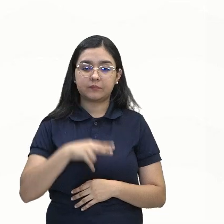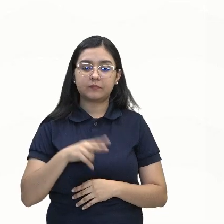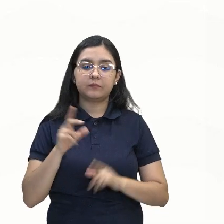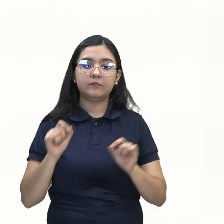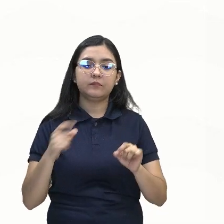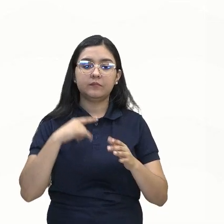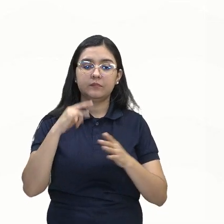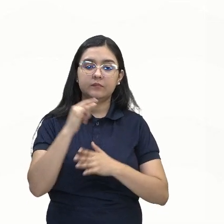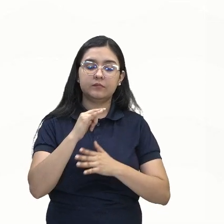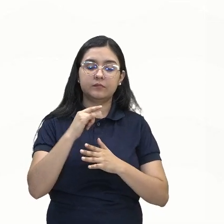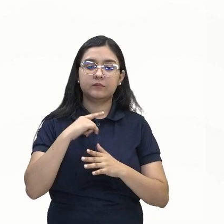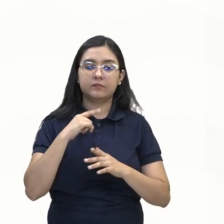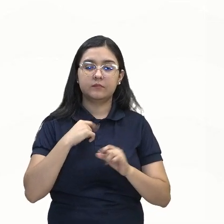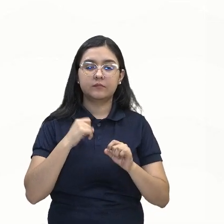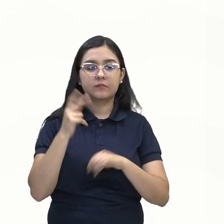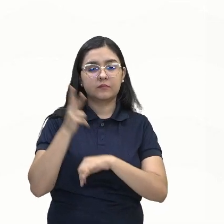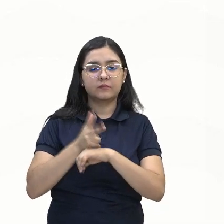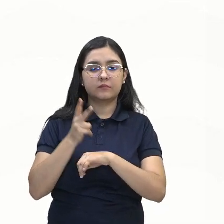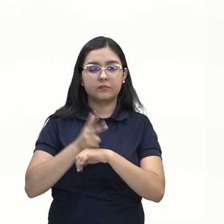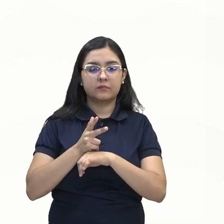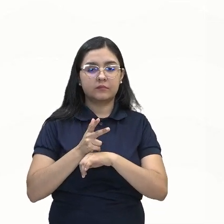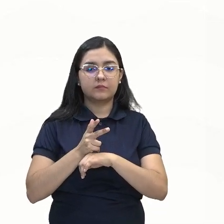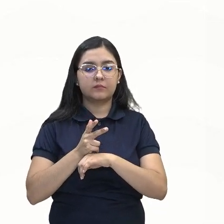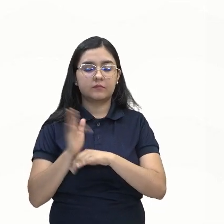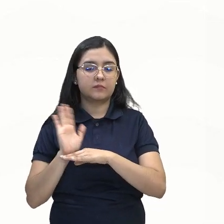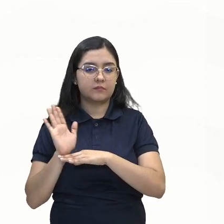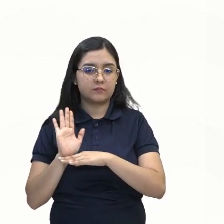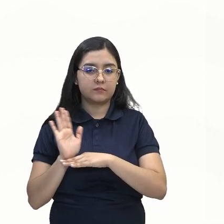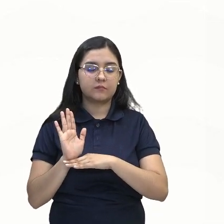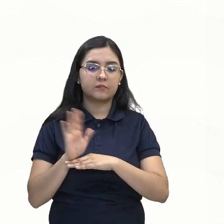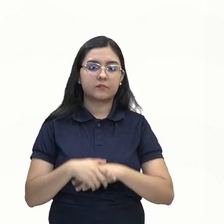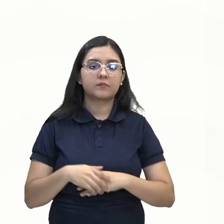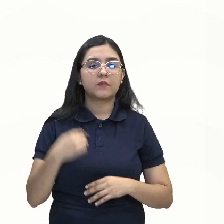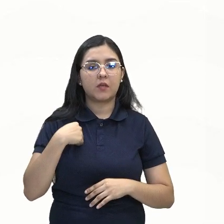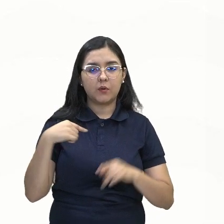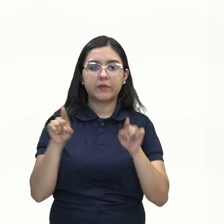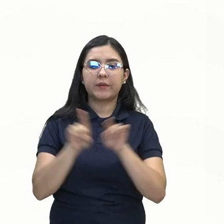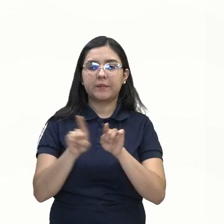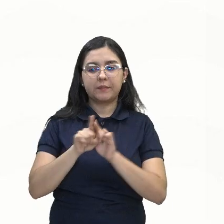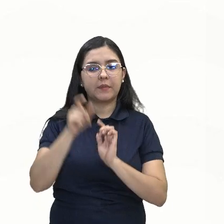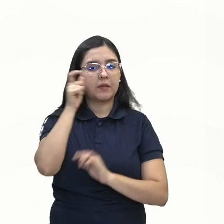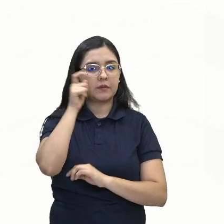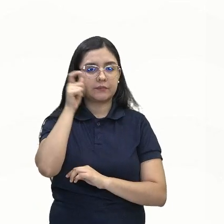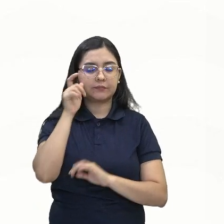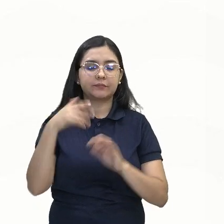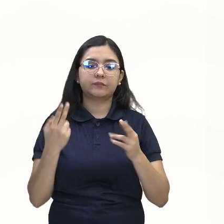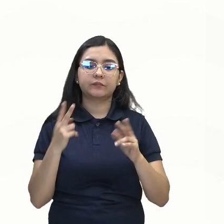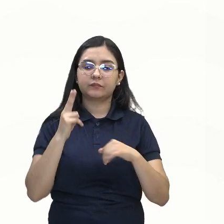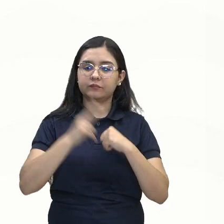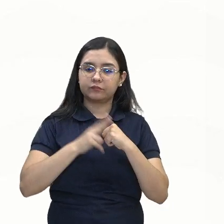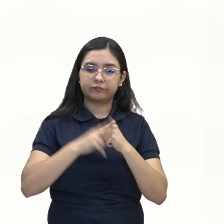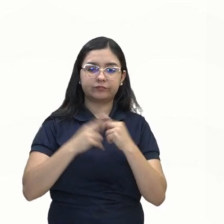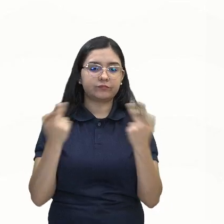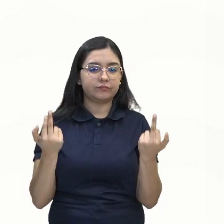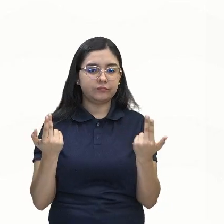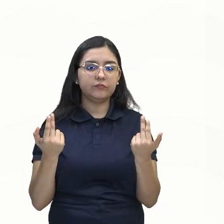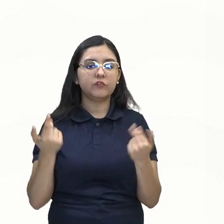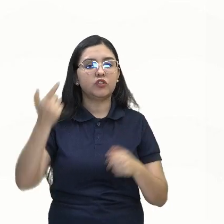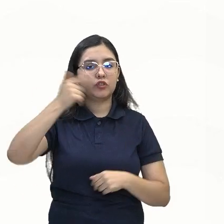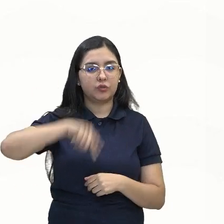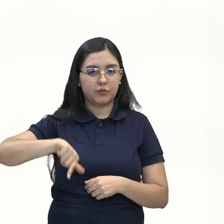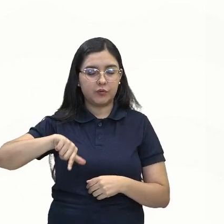este documentário. So have I. Eu também vi, né? Então, olha só, o mesmo verbo aqui eu vou